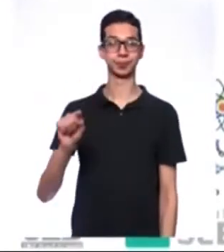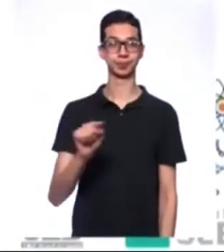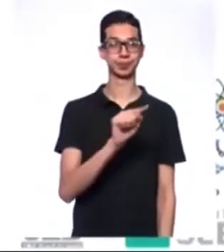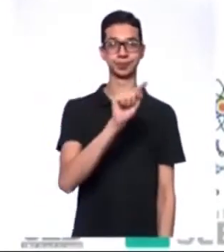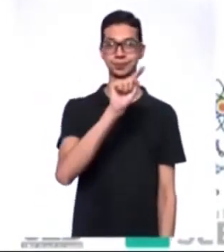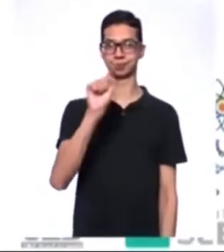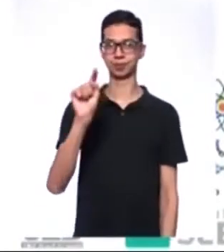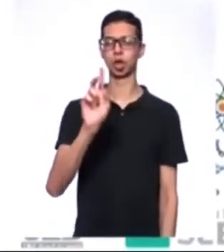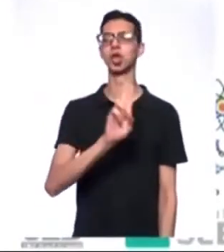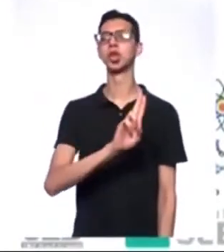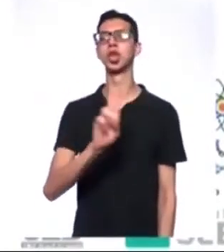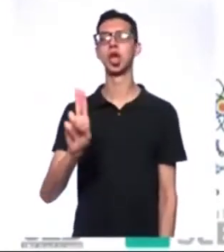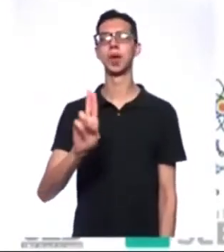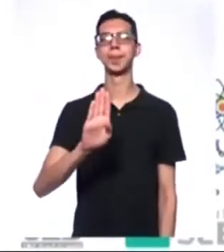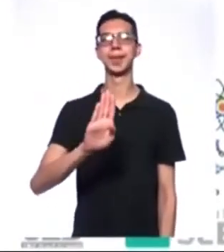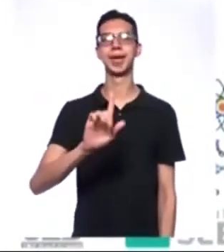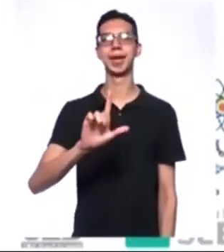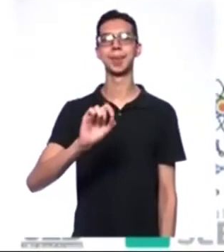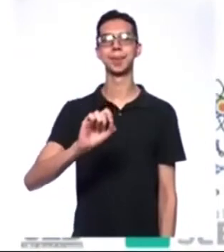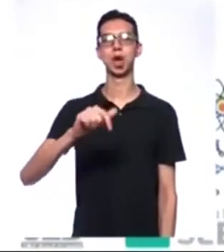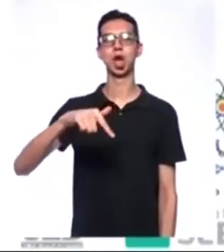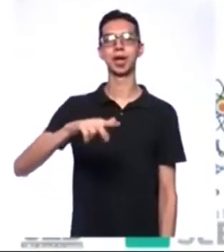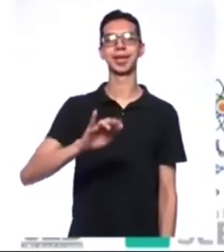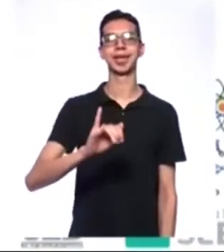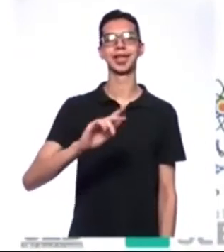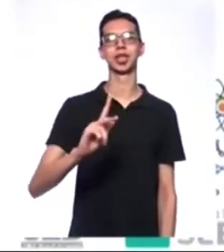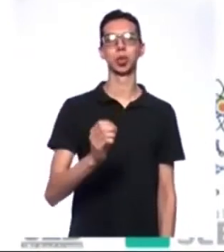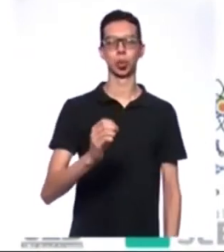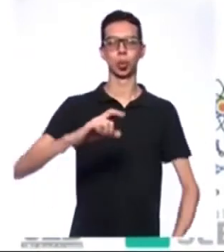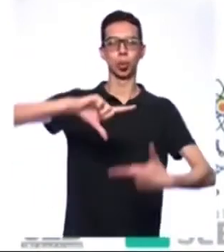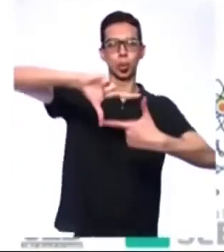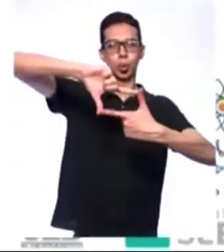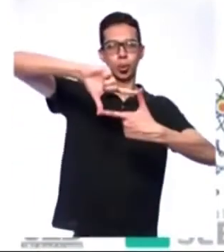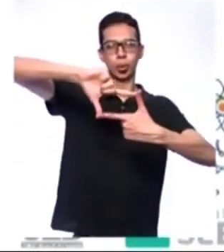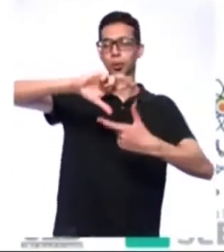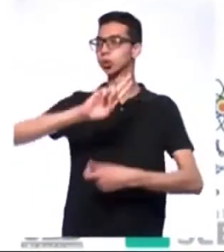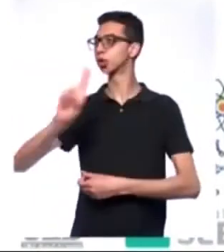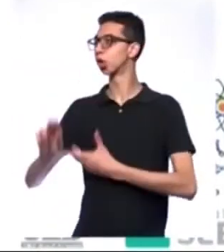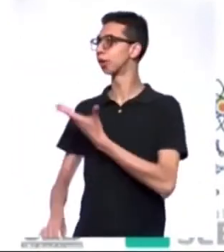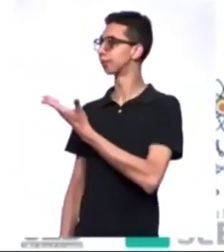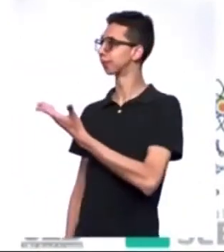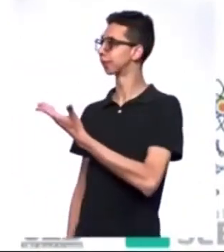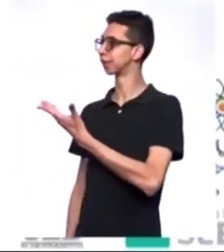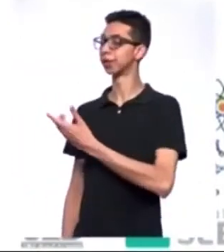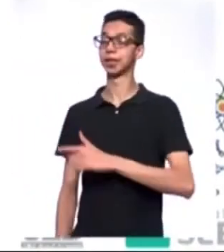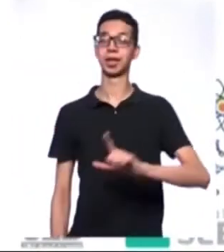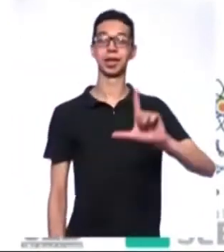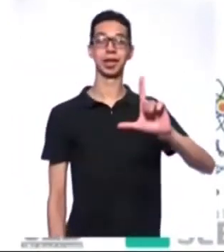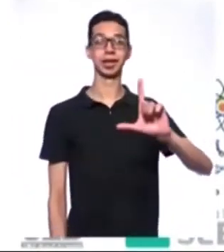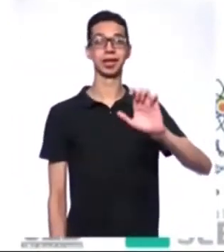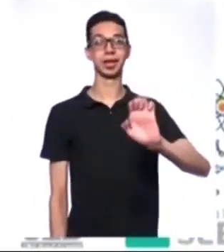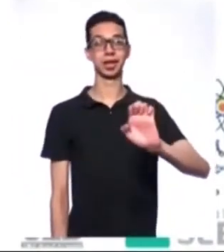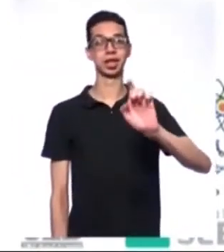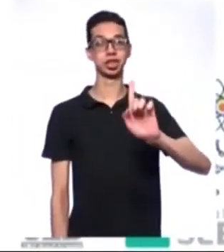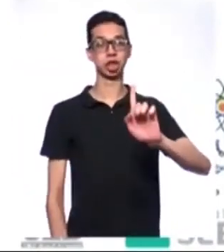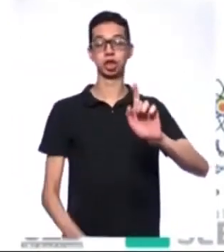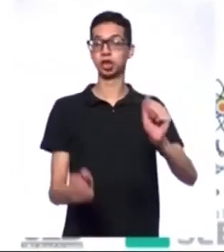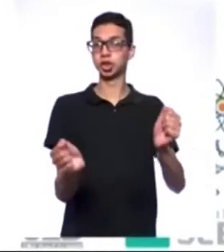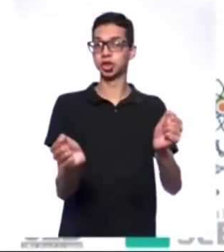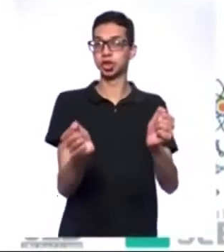volta a gente sobre esse retângulo de bloquinho galera botinho l&g juntas